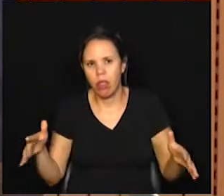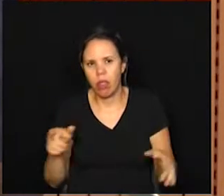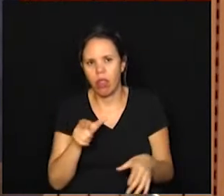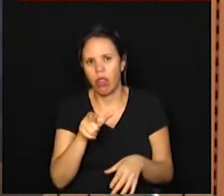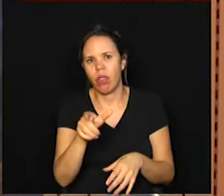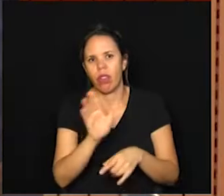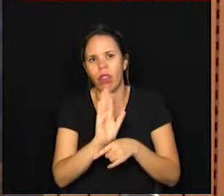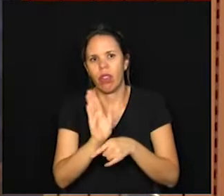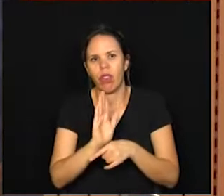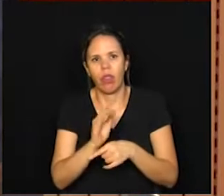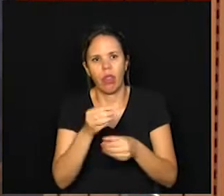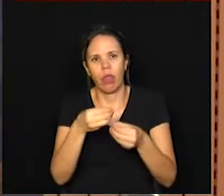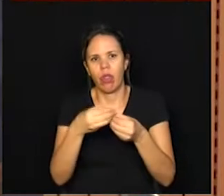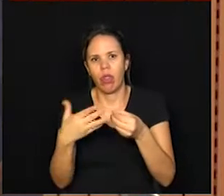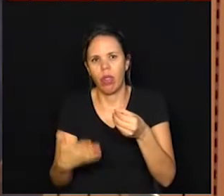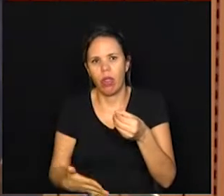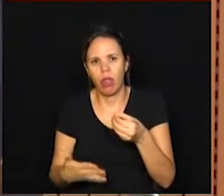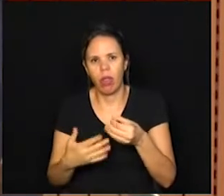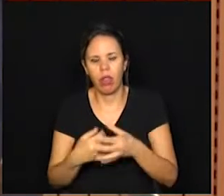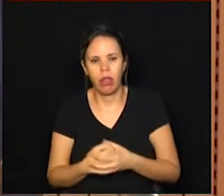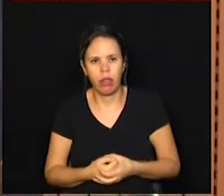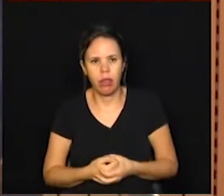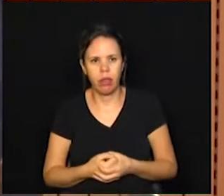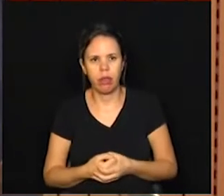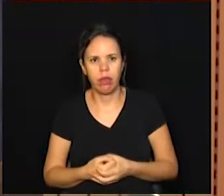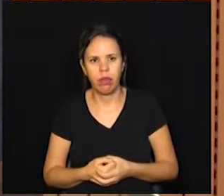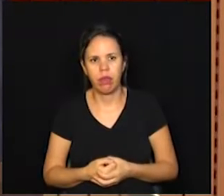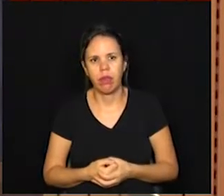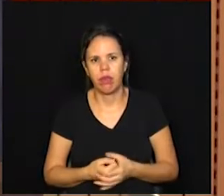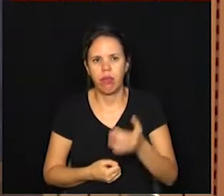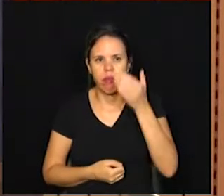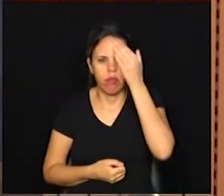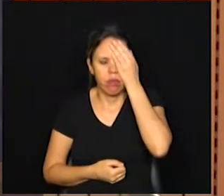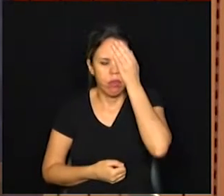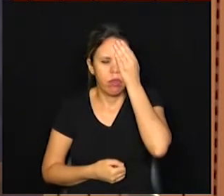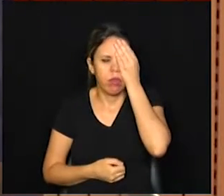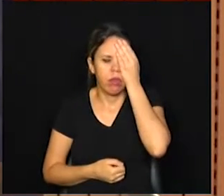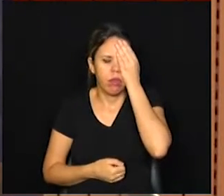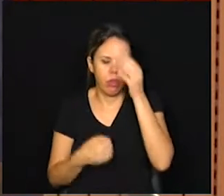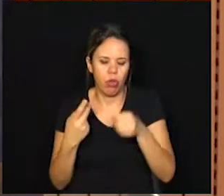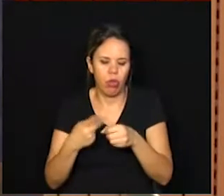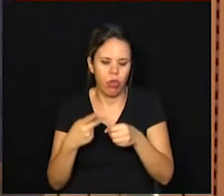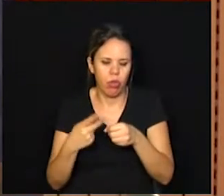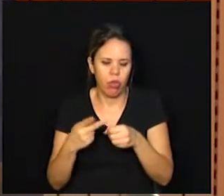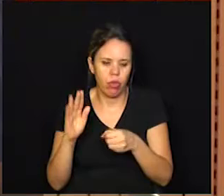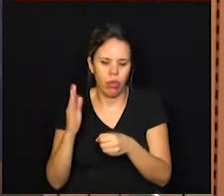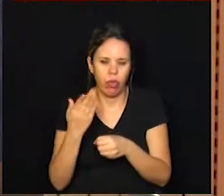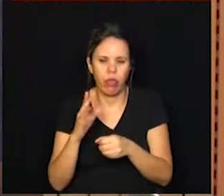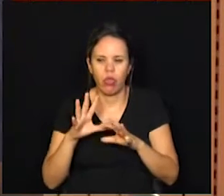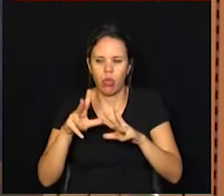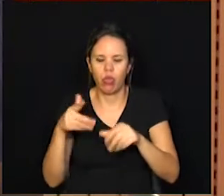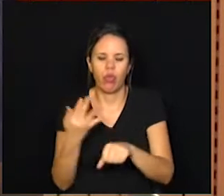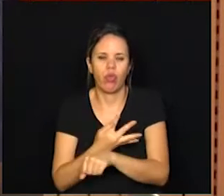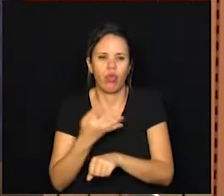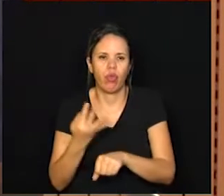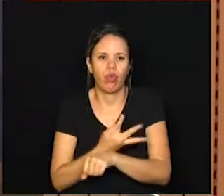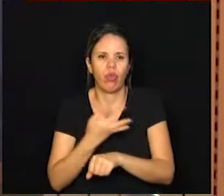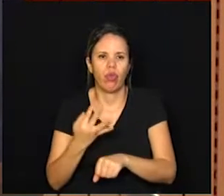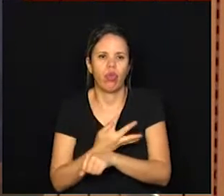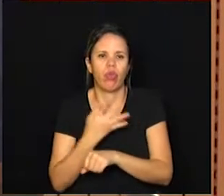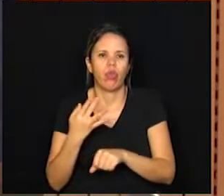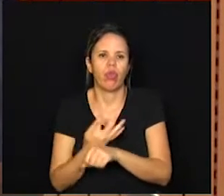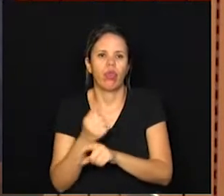filmes, de conteúdos como piratas? Isso tudo foi sendo tolerado pela